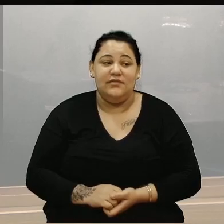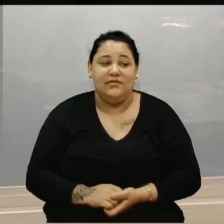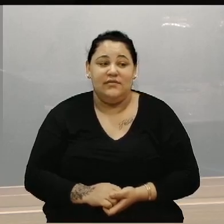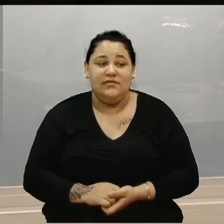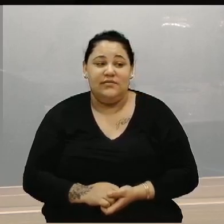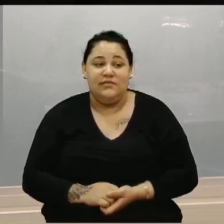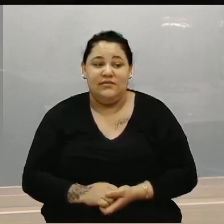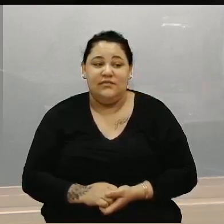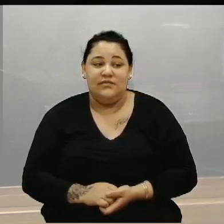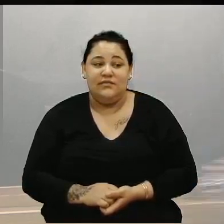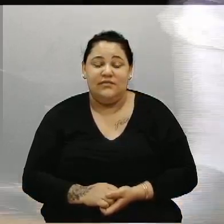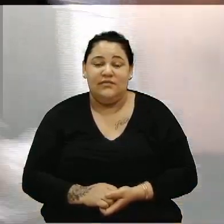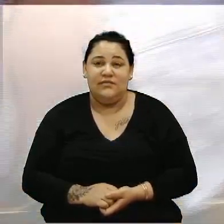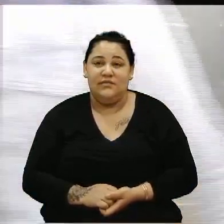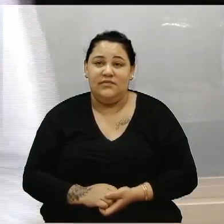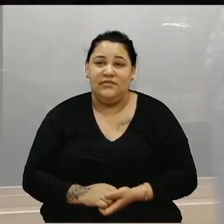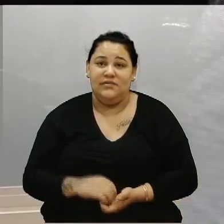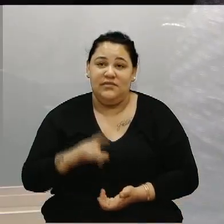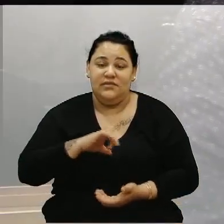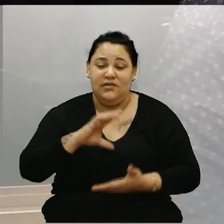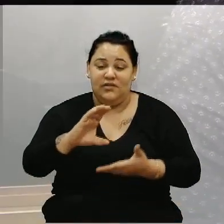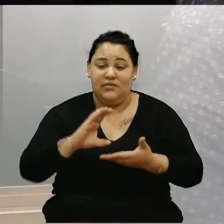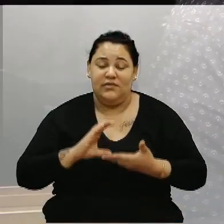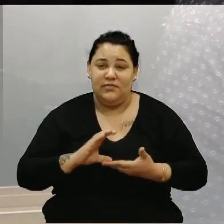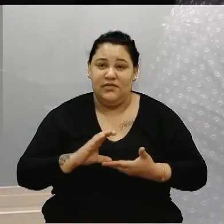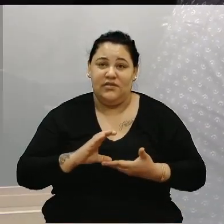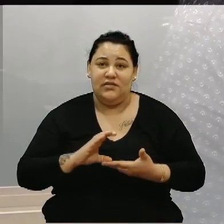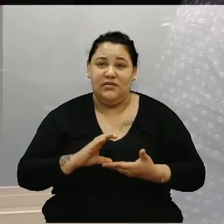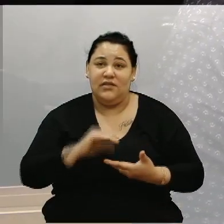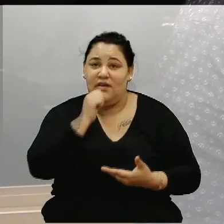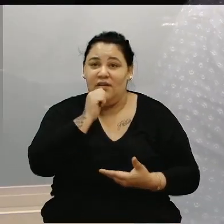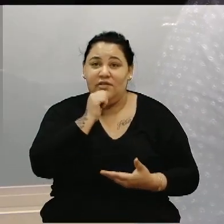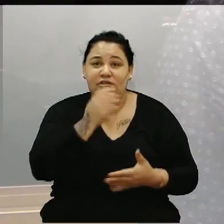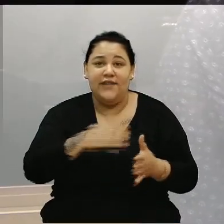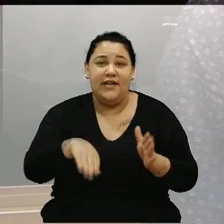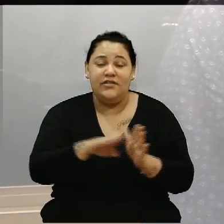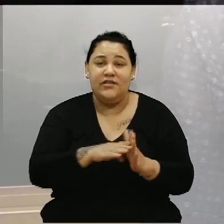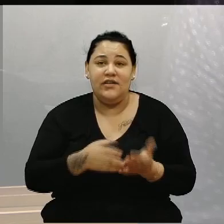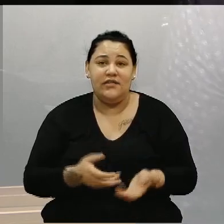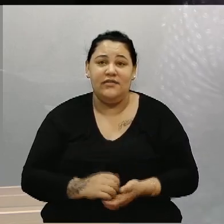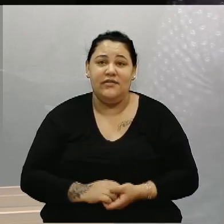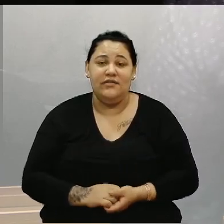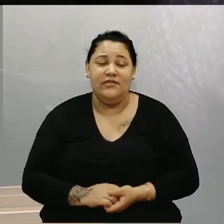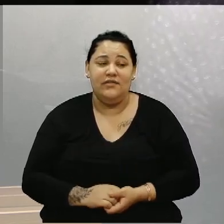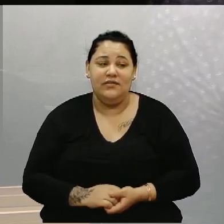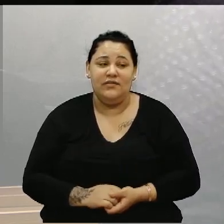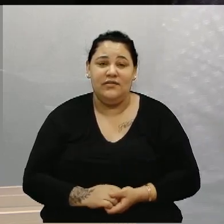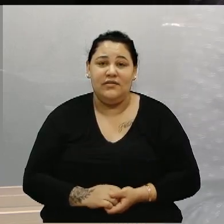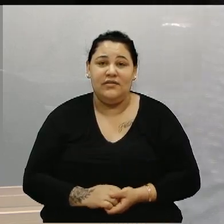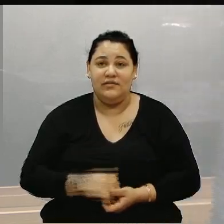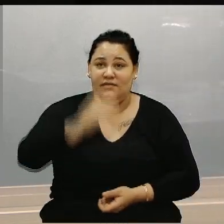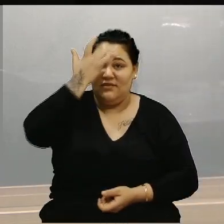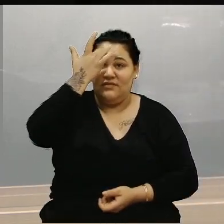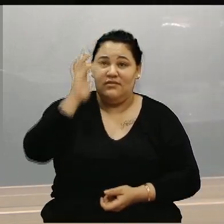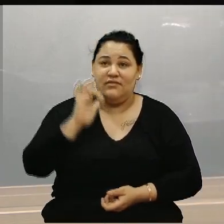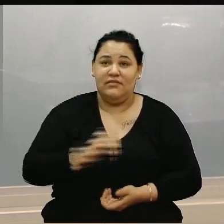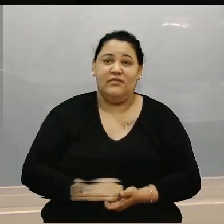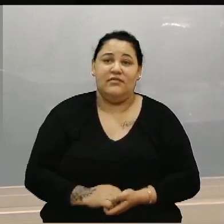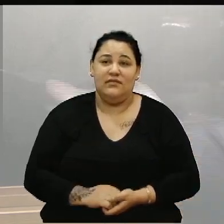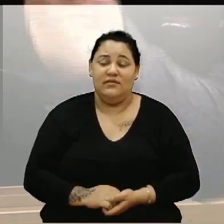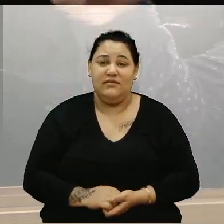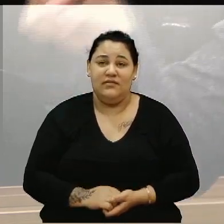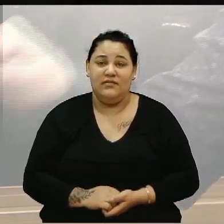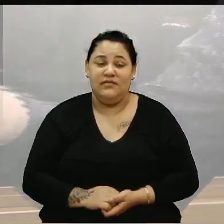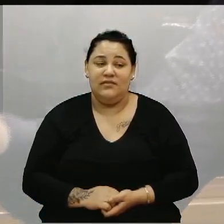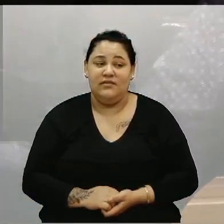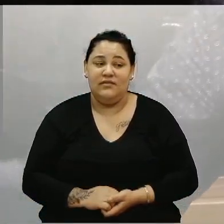Ganhou emenda parlamentar e até agora não chegaram os EPI. Então eu não sei, eu já falei, tive